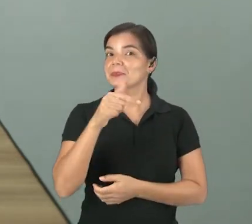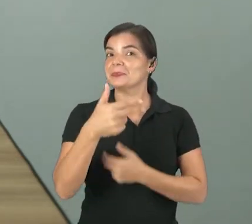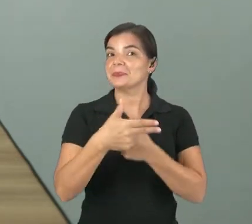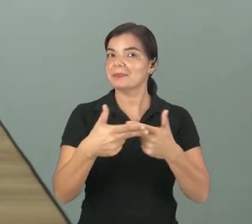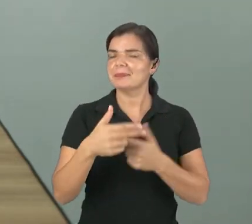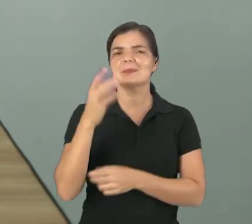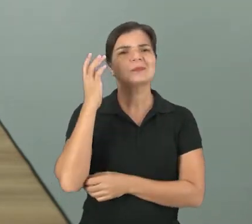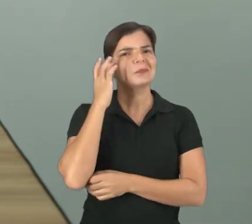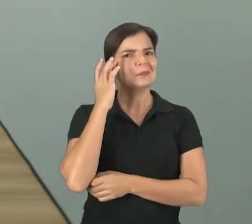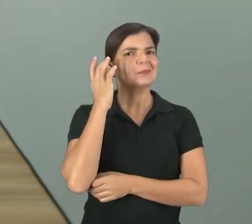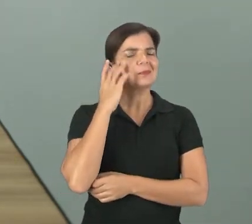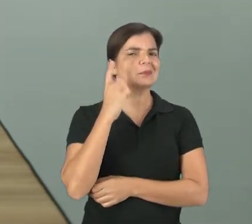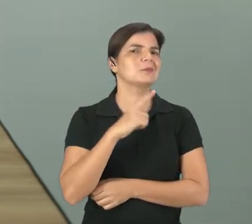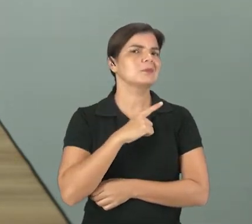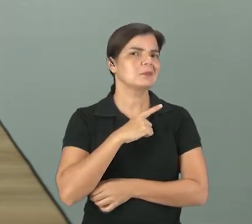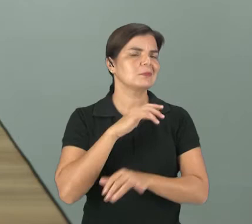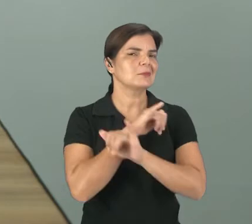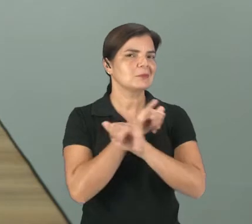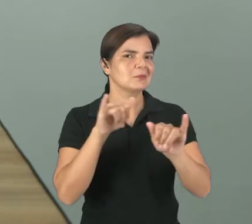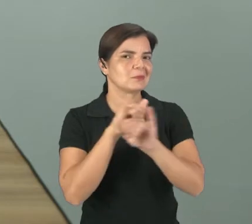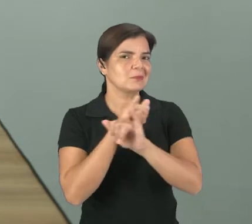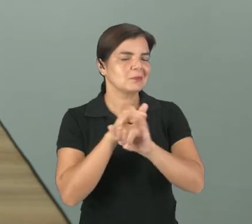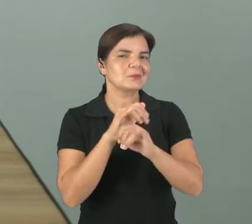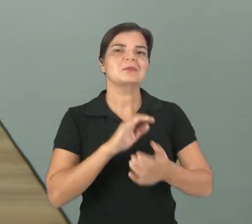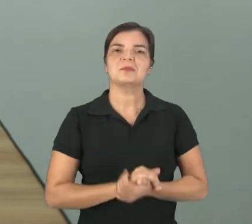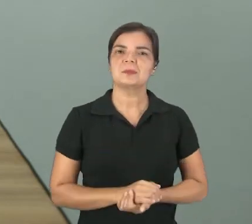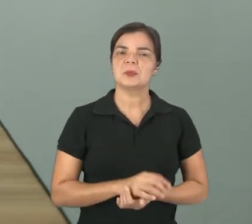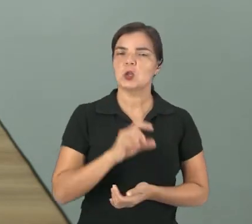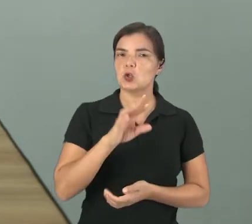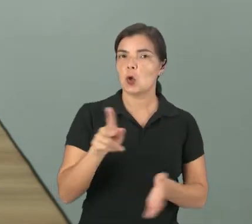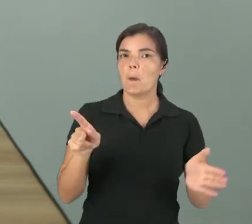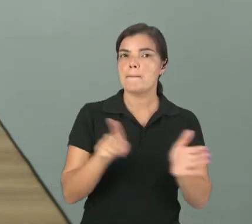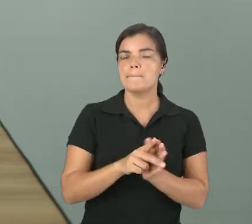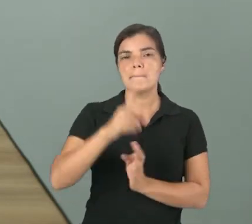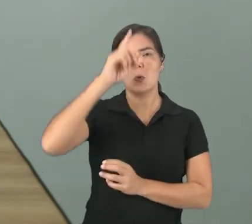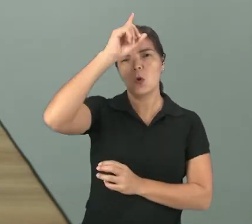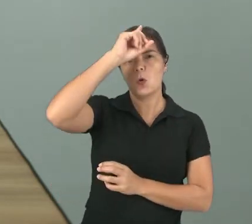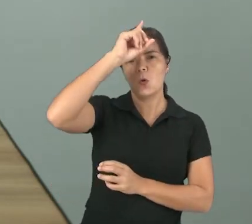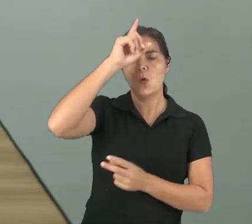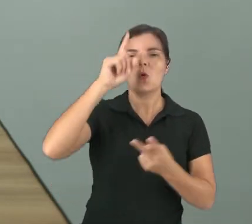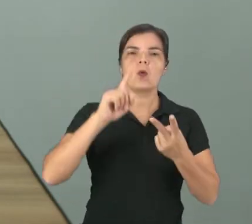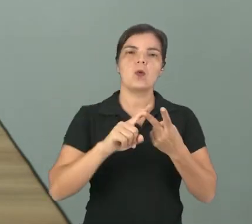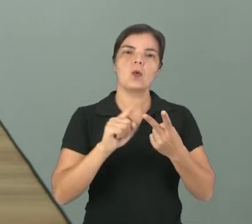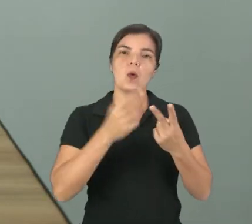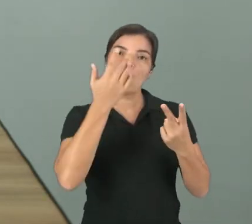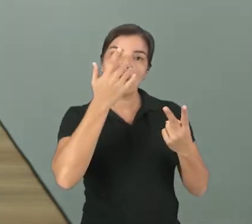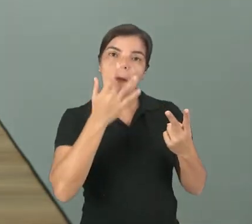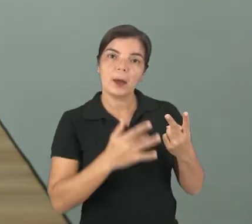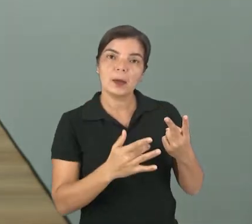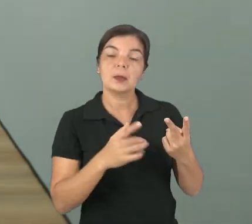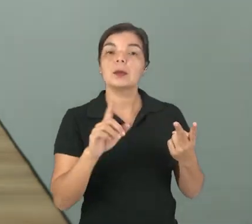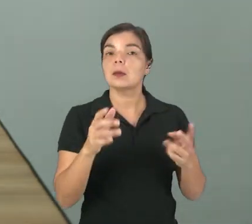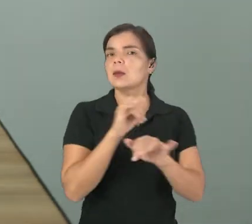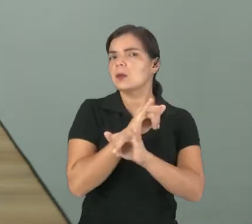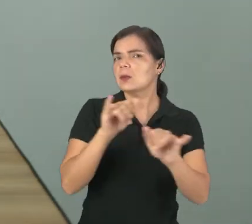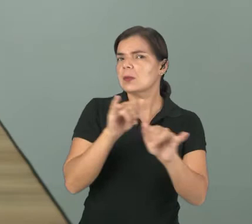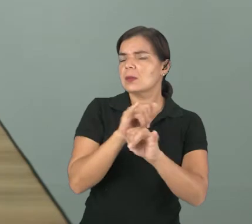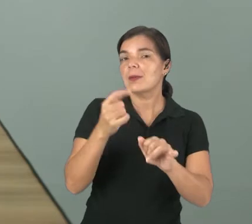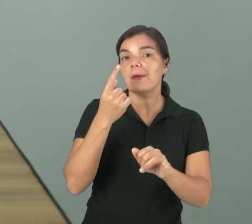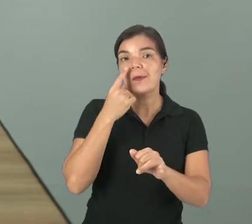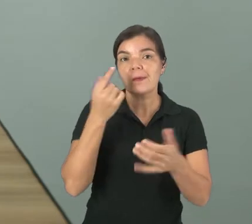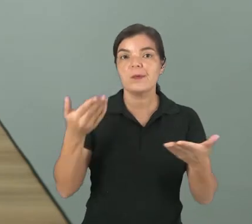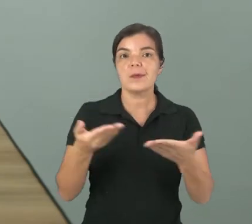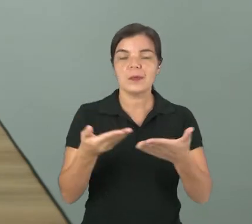coisa, será que existem propagandas destinadas a só um público adulto, a só um público infantil? Essa propaganda que